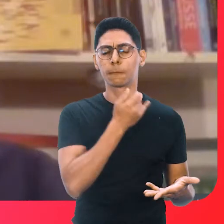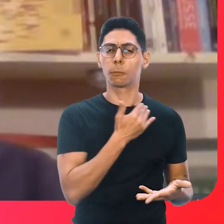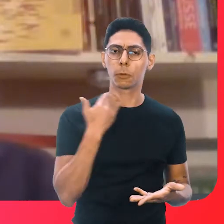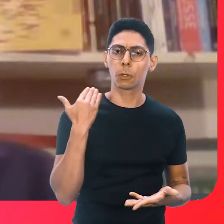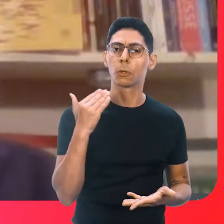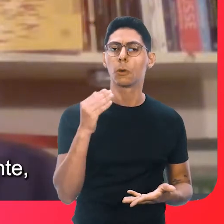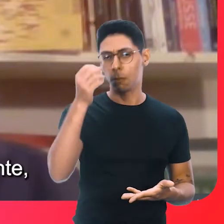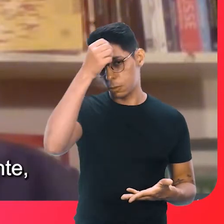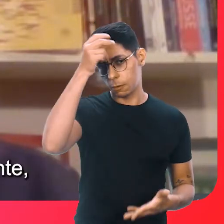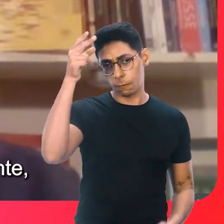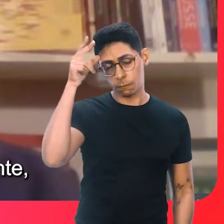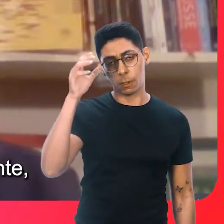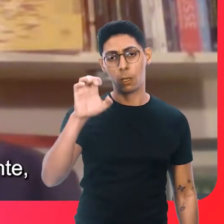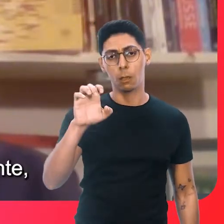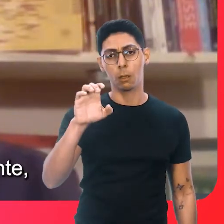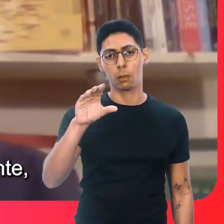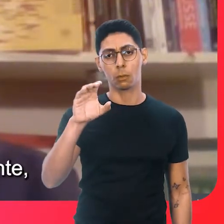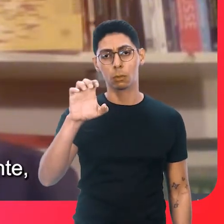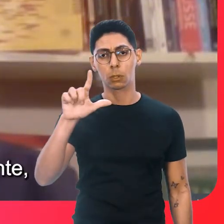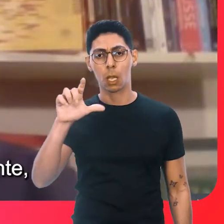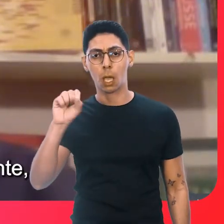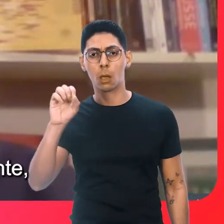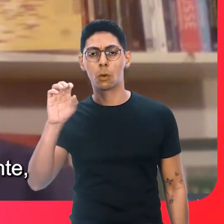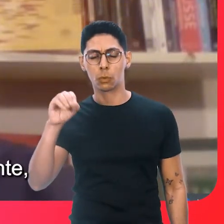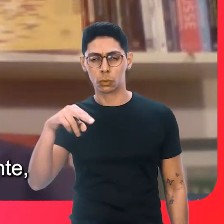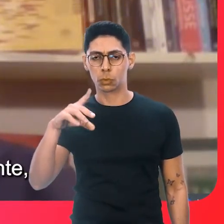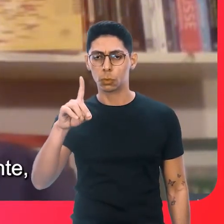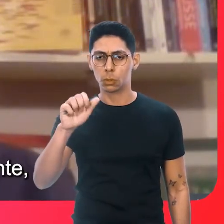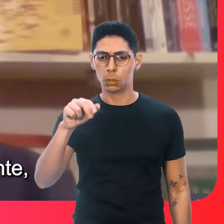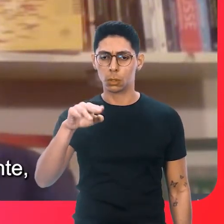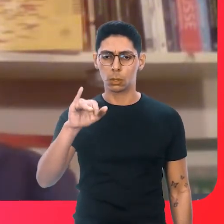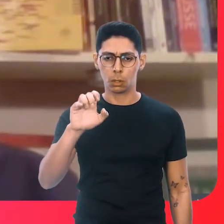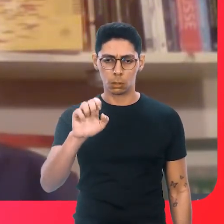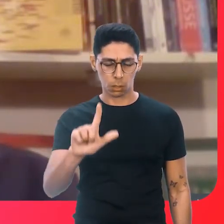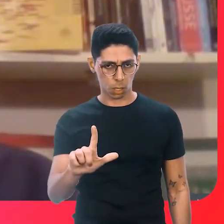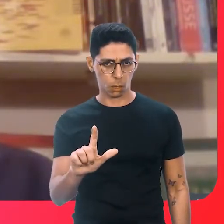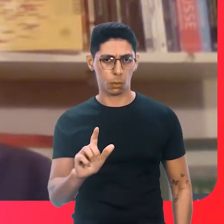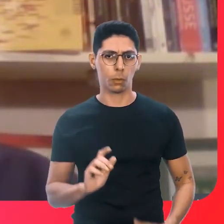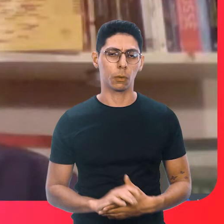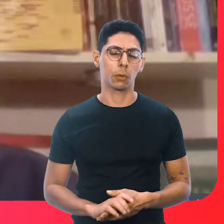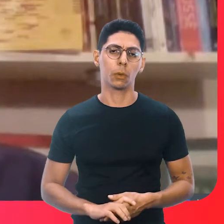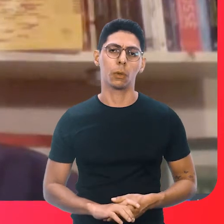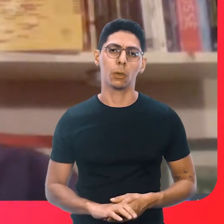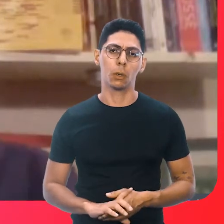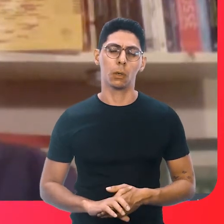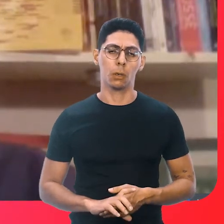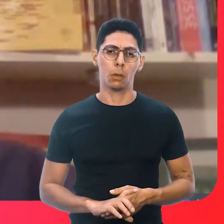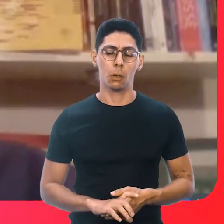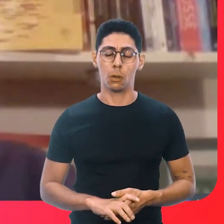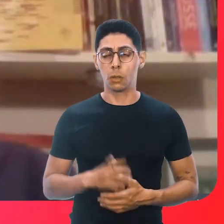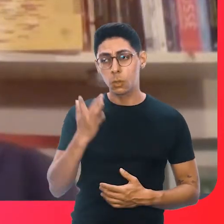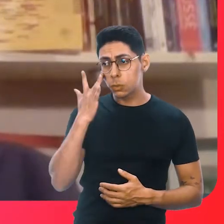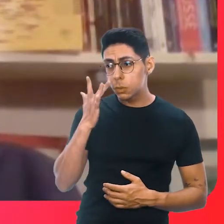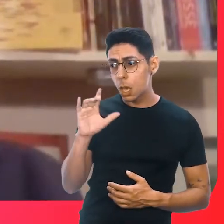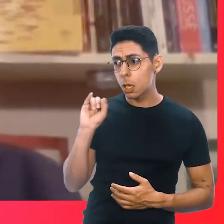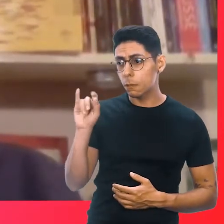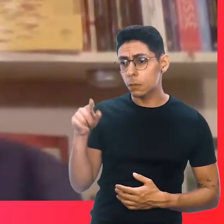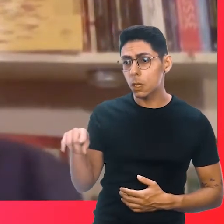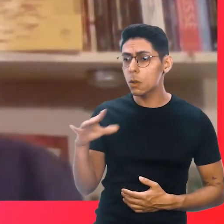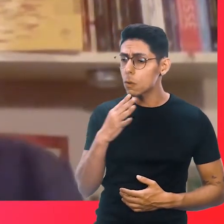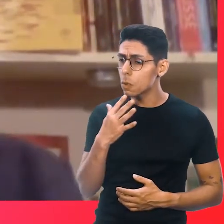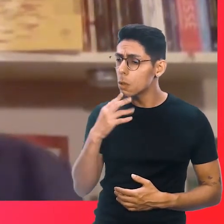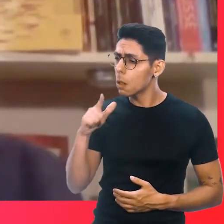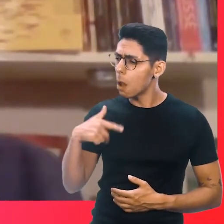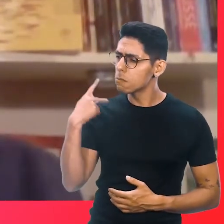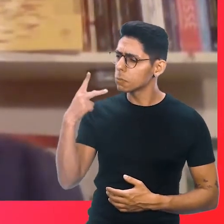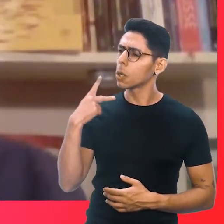Celso Daniel, que se você não conheceu pessoalmente, certamente você o conhece pelo político que